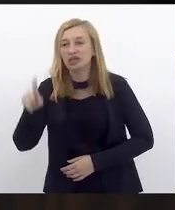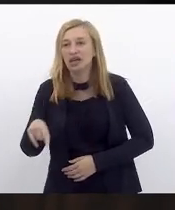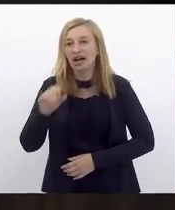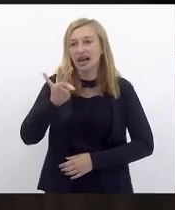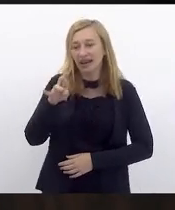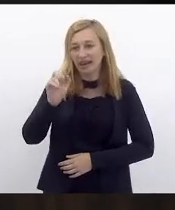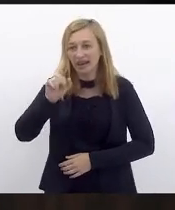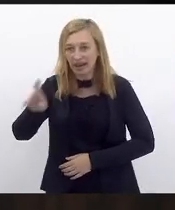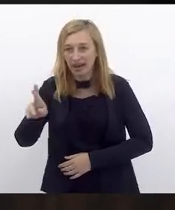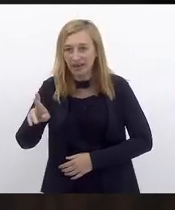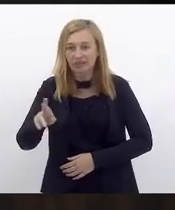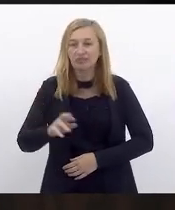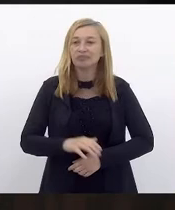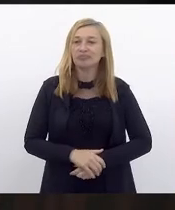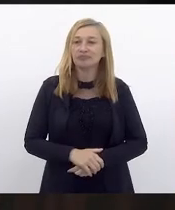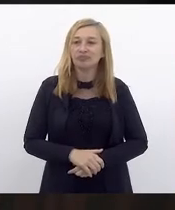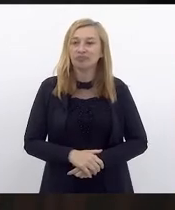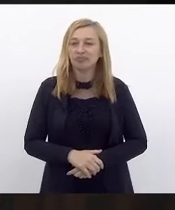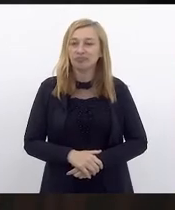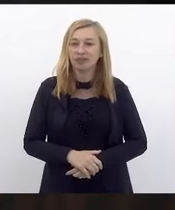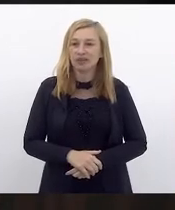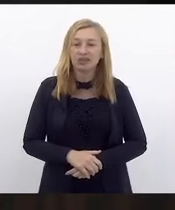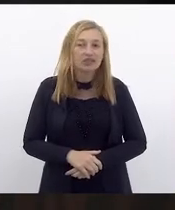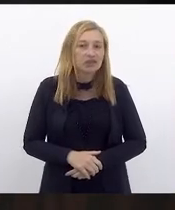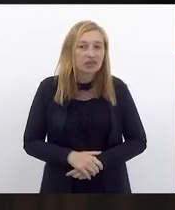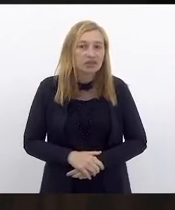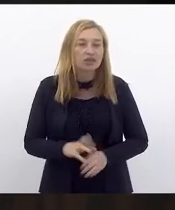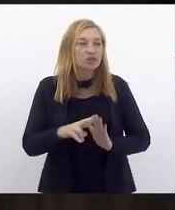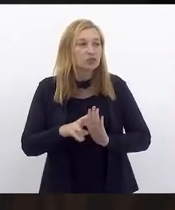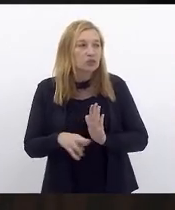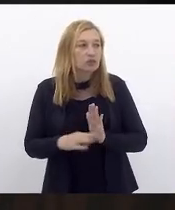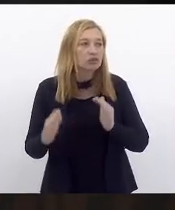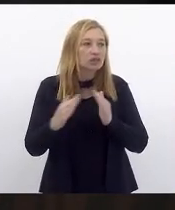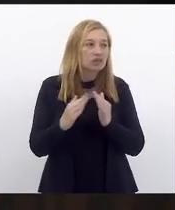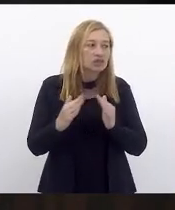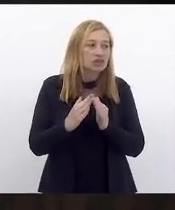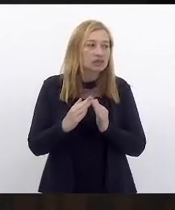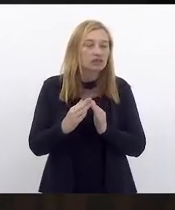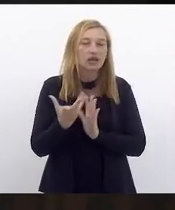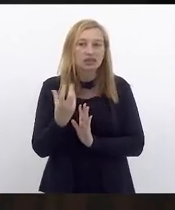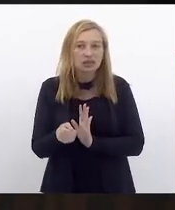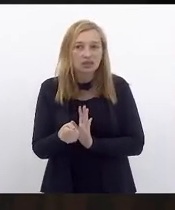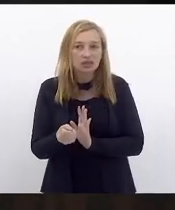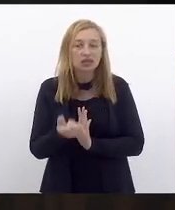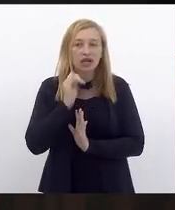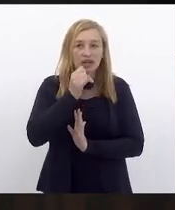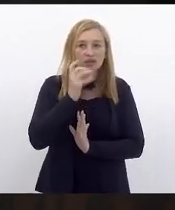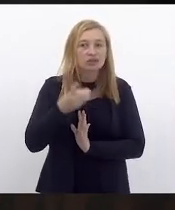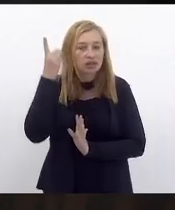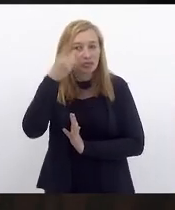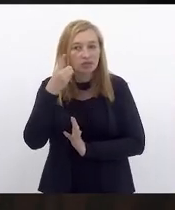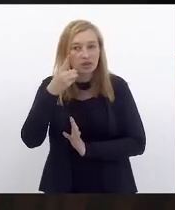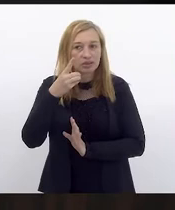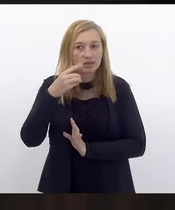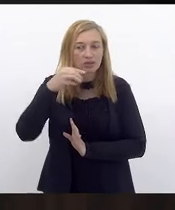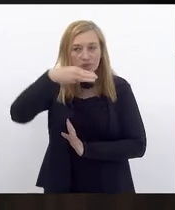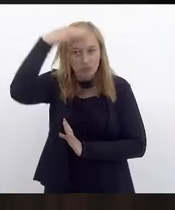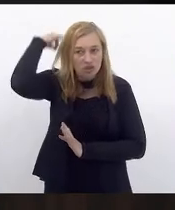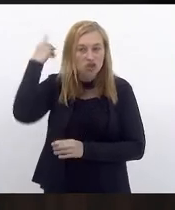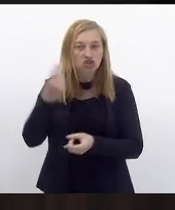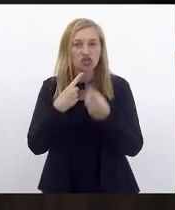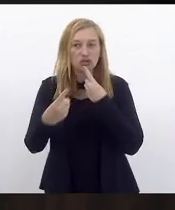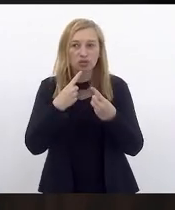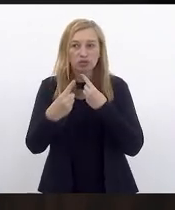Mérida Aguiar. Aparecer da comissão de normas internas e proposições internas favorável. Relatou o deputado Márcio Pacheco. Em